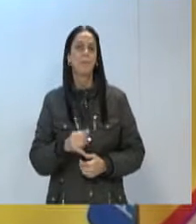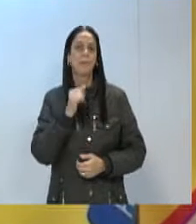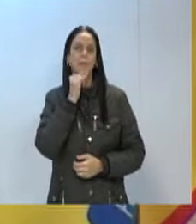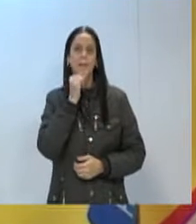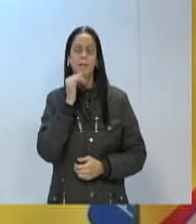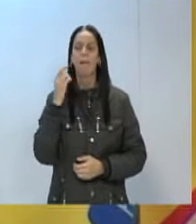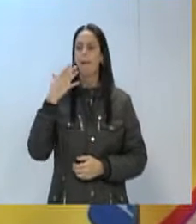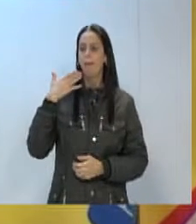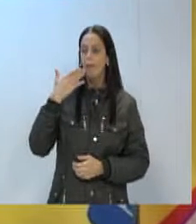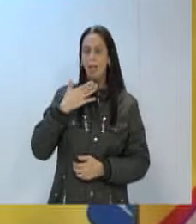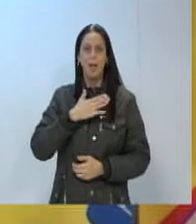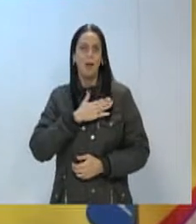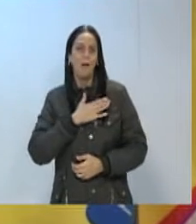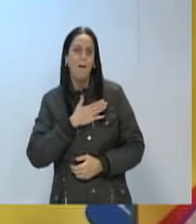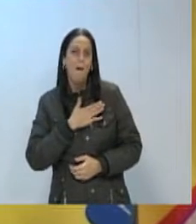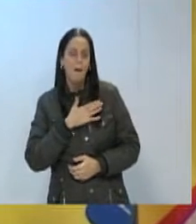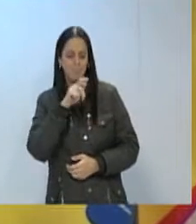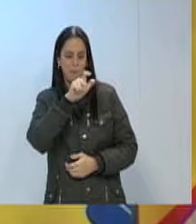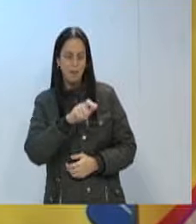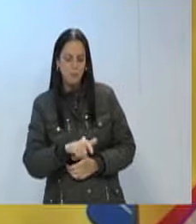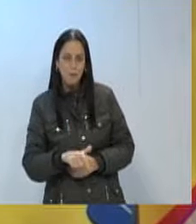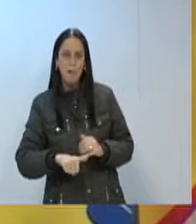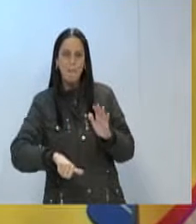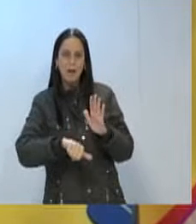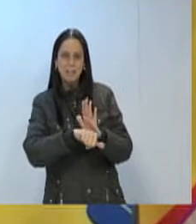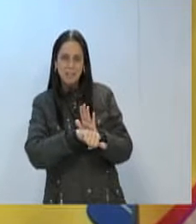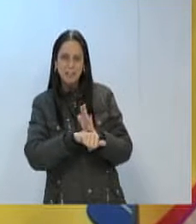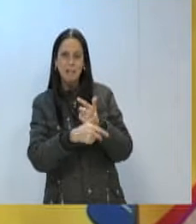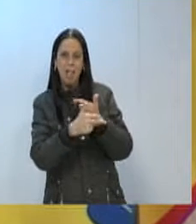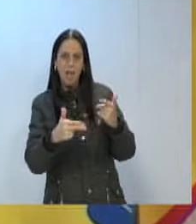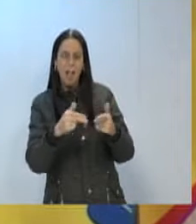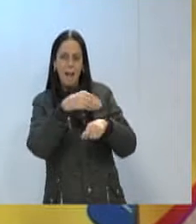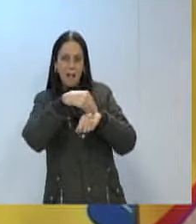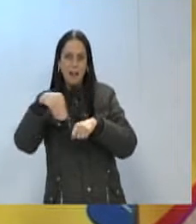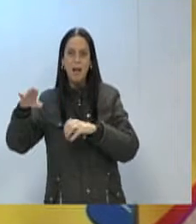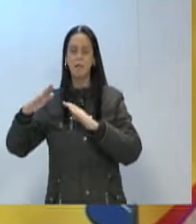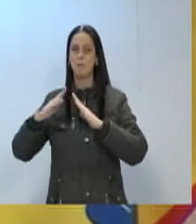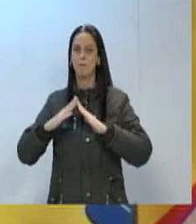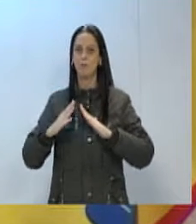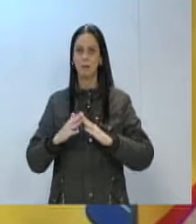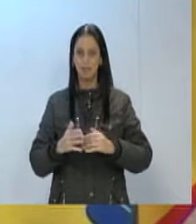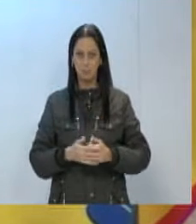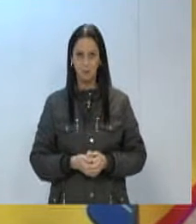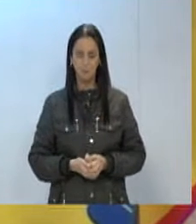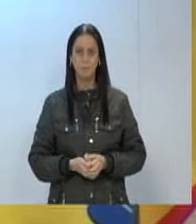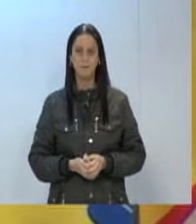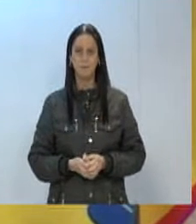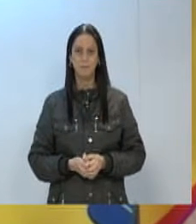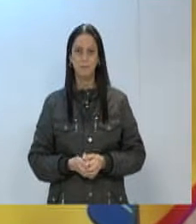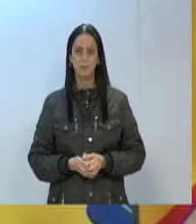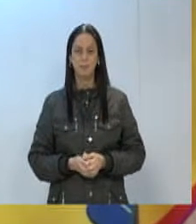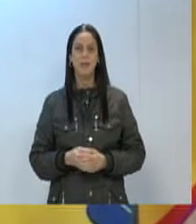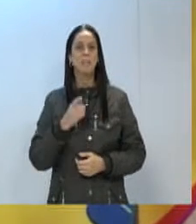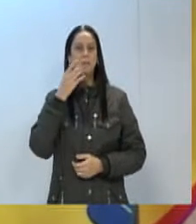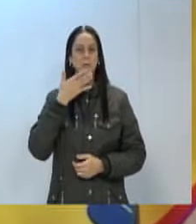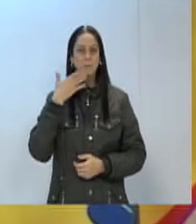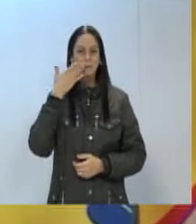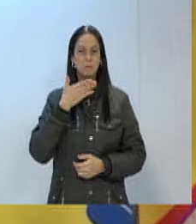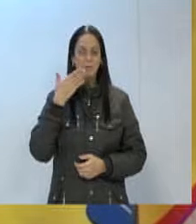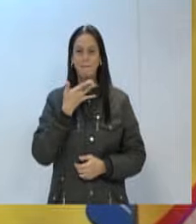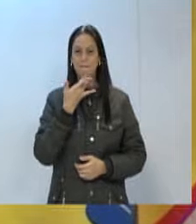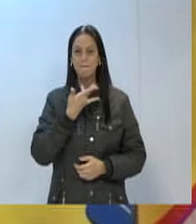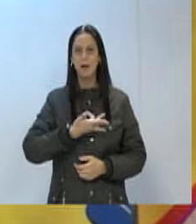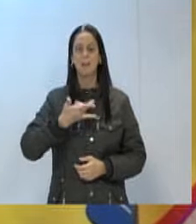gosta de bandido leva para casa eu discurso mais fácil que tem Para sinalizar qualquer situação social eu discurso mais